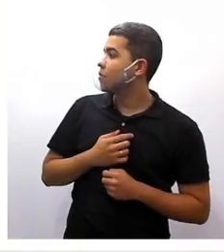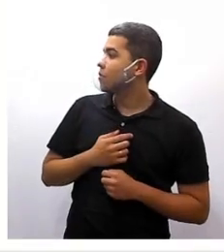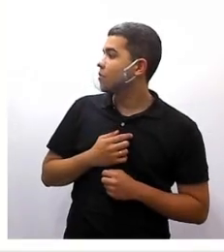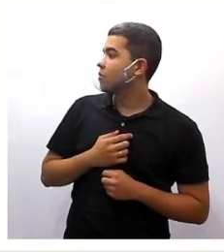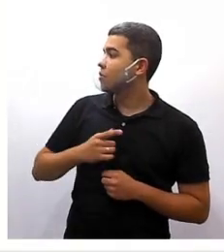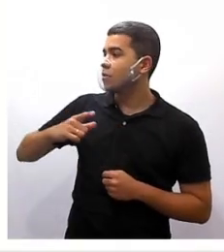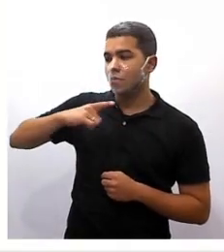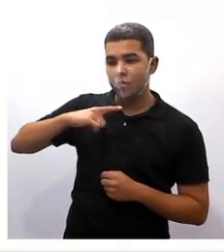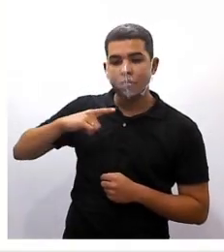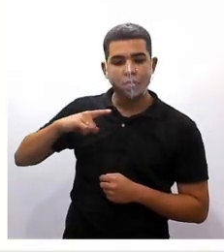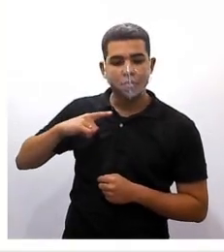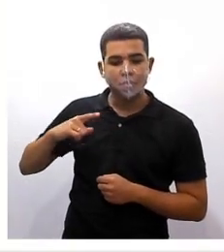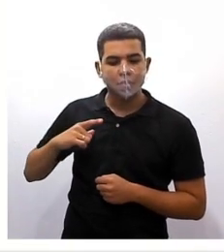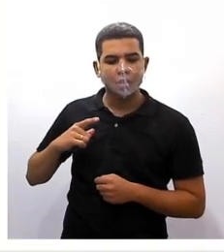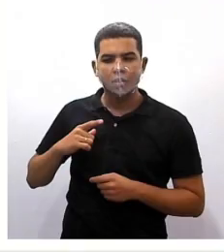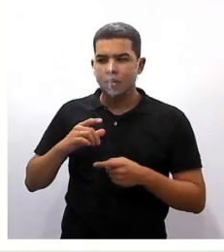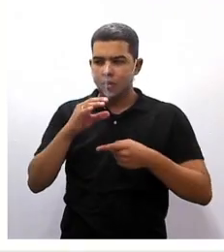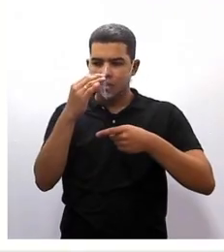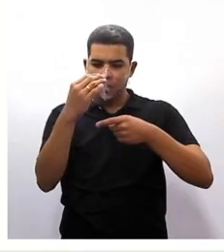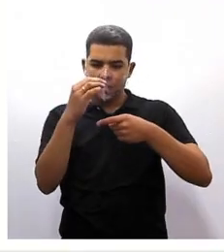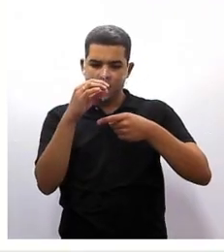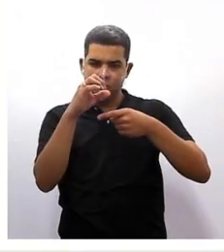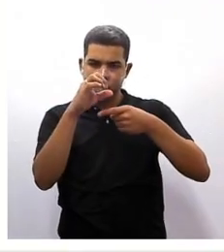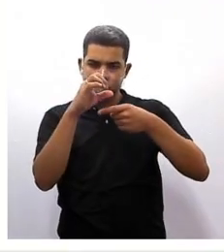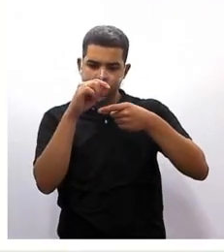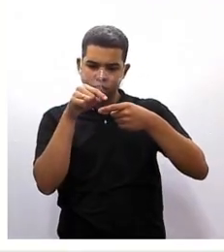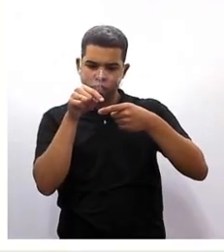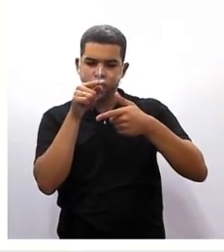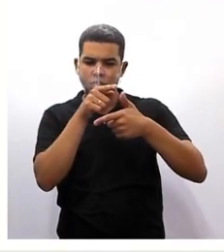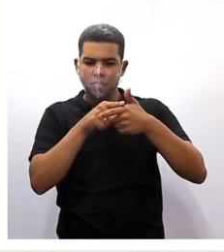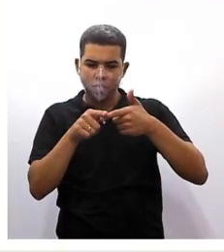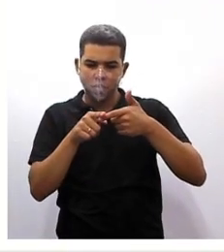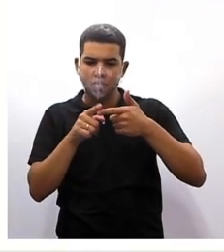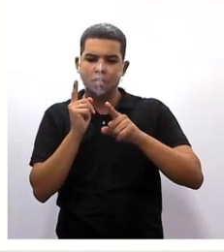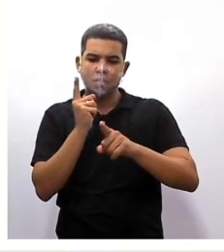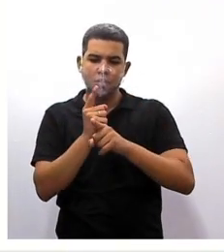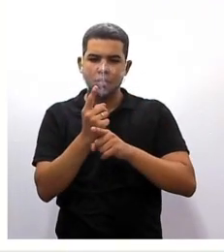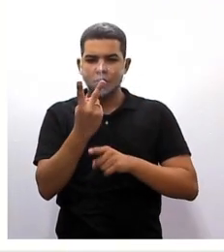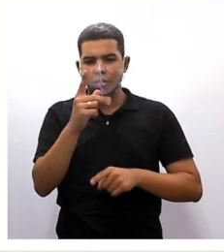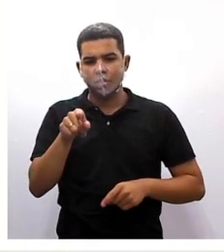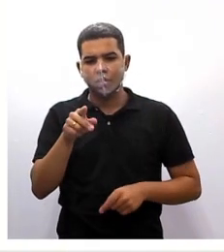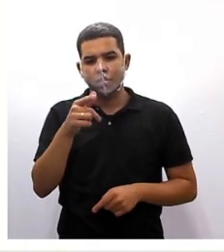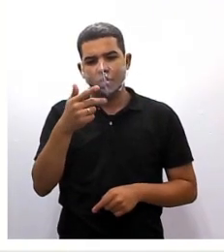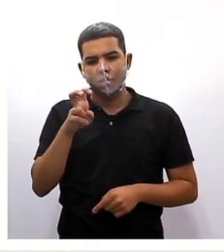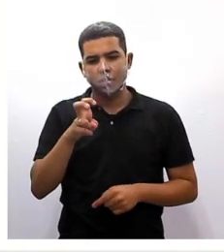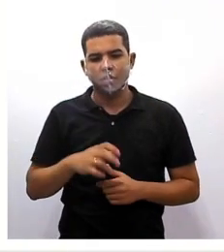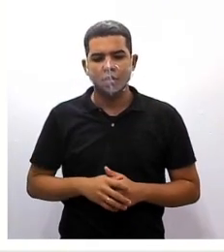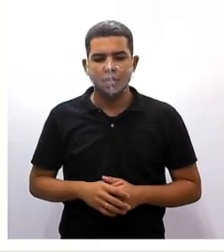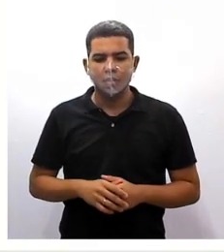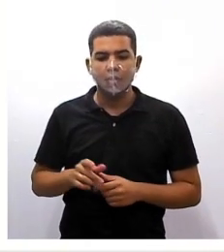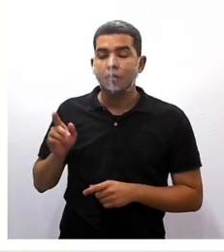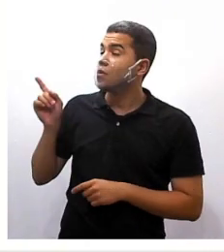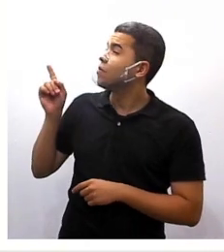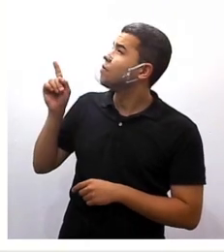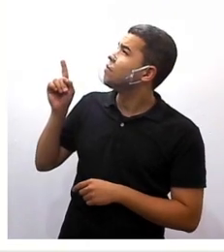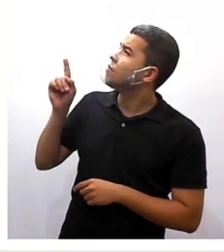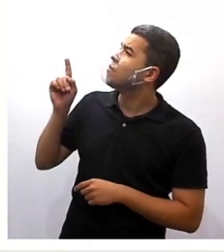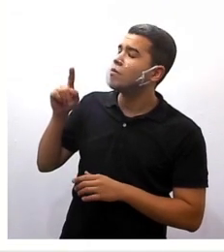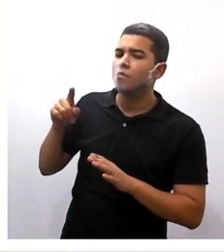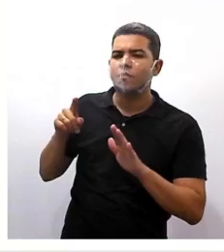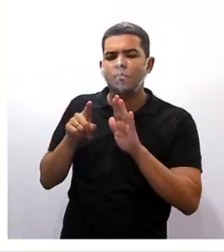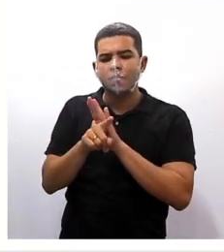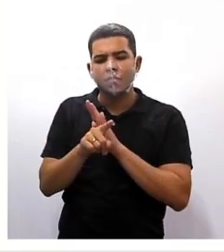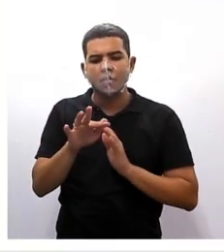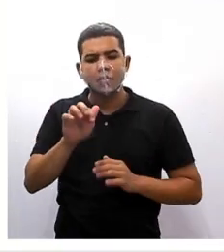gente pegar e fazer essa divisão, a gente vai encontrar 2,25. E essa questão? Veja aí.